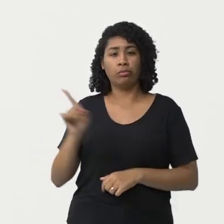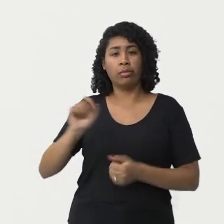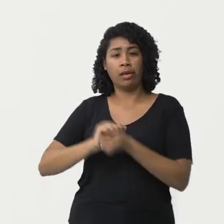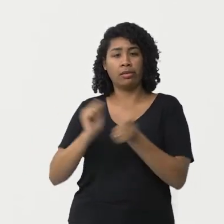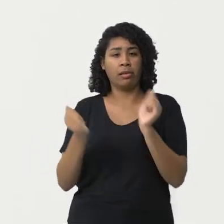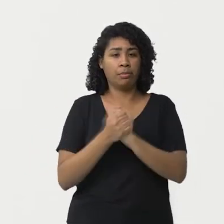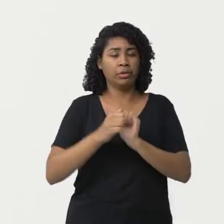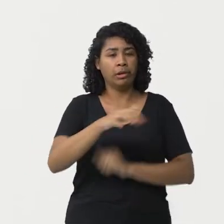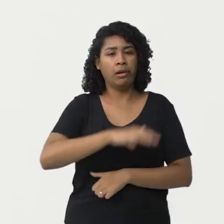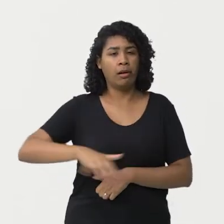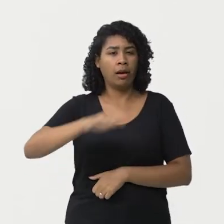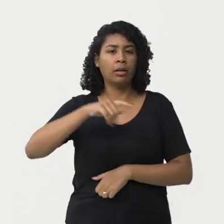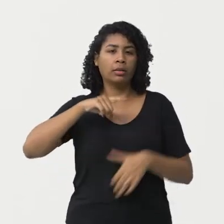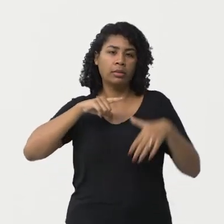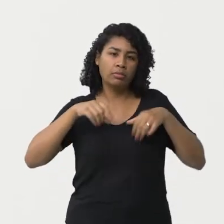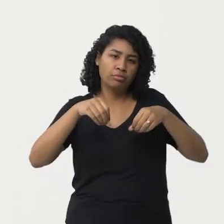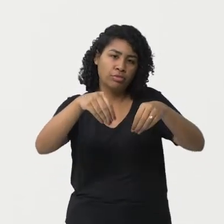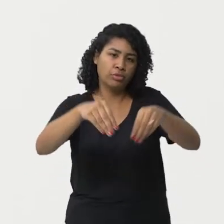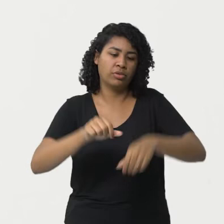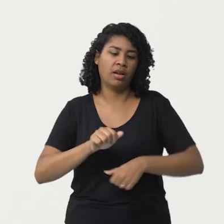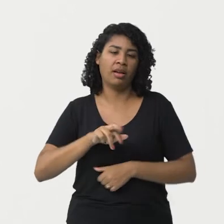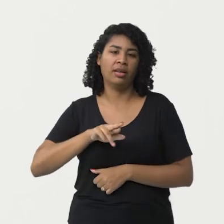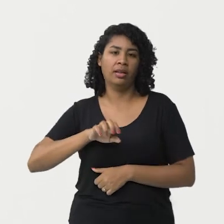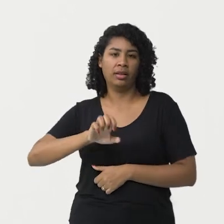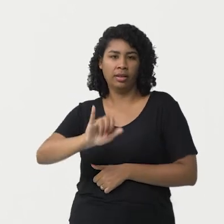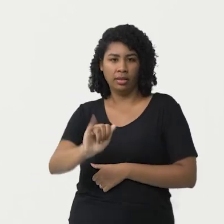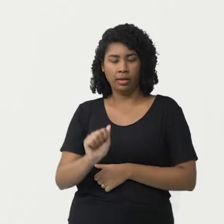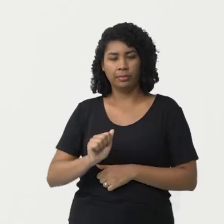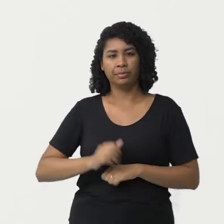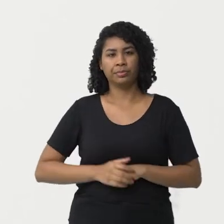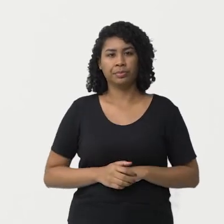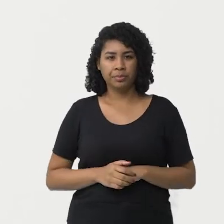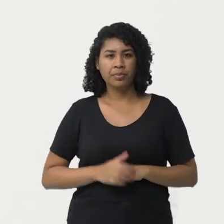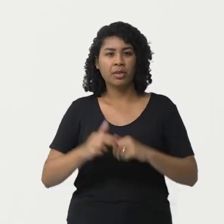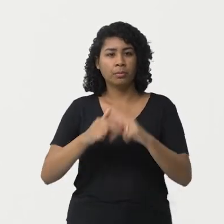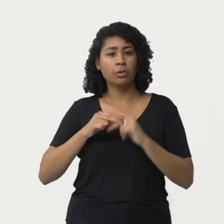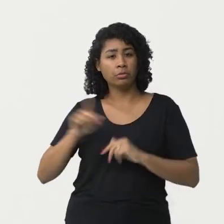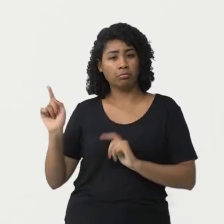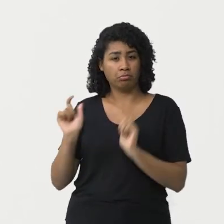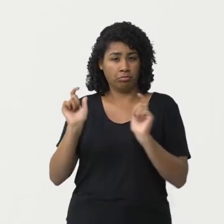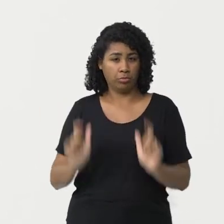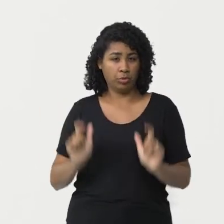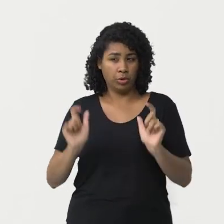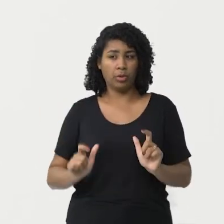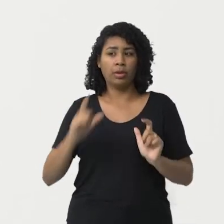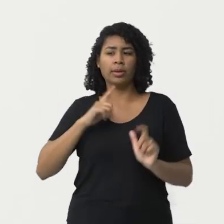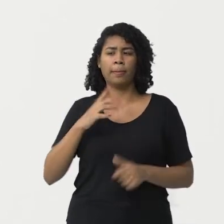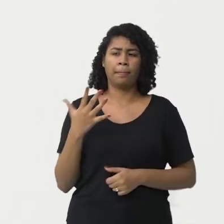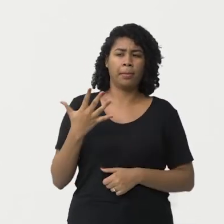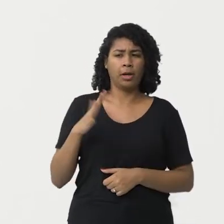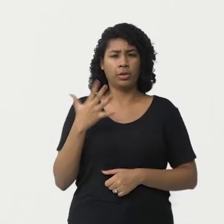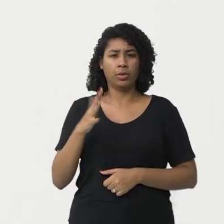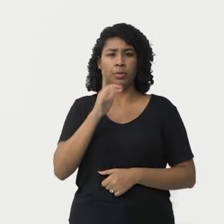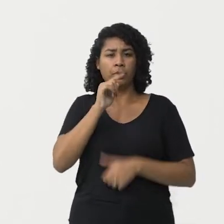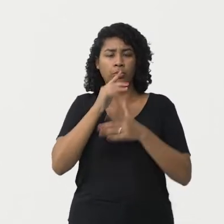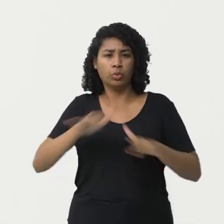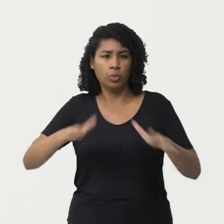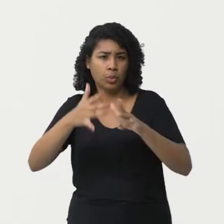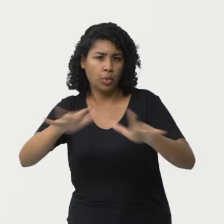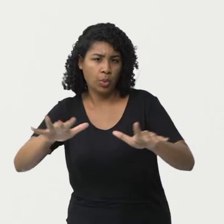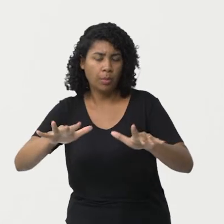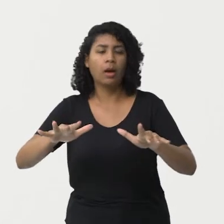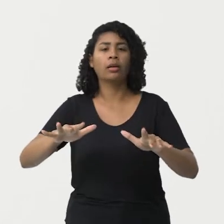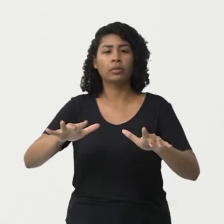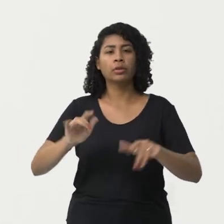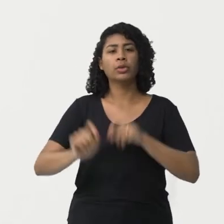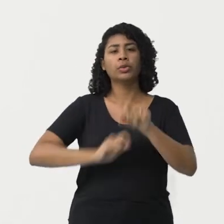terrenos arenosos. Então, olha só, as restingas elas vão estar mais ou menos entre o mar e entre